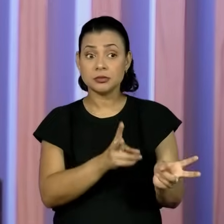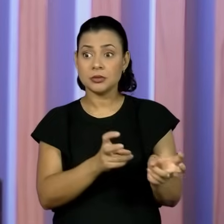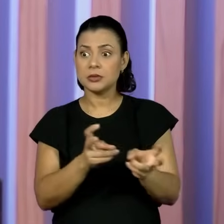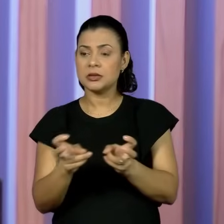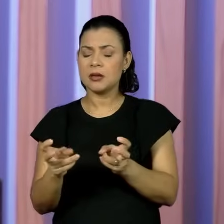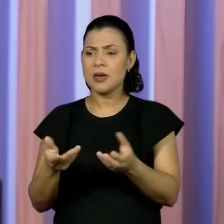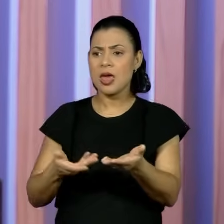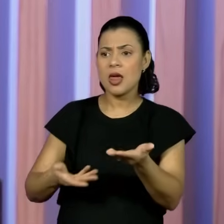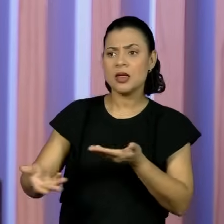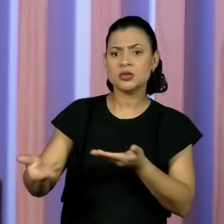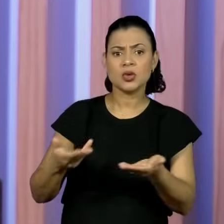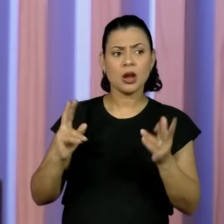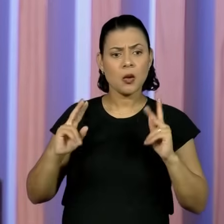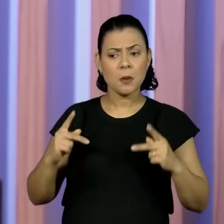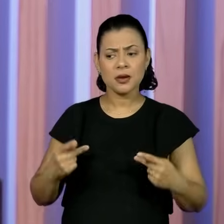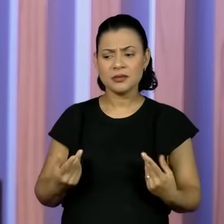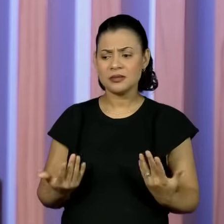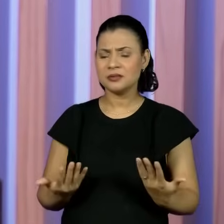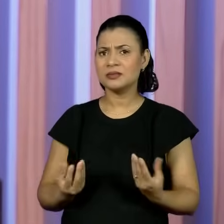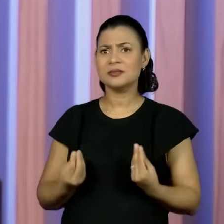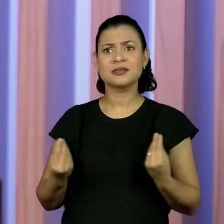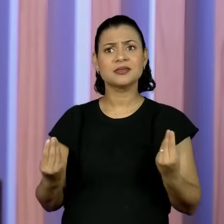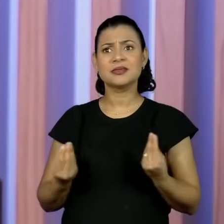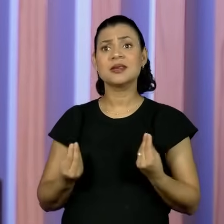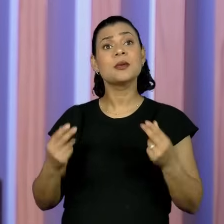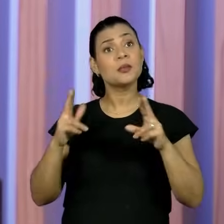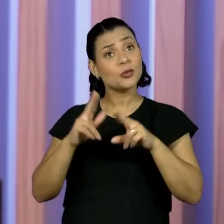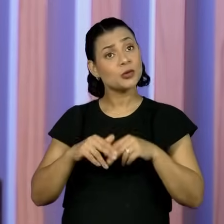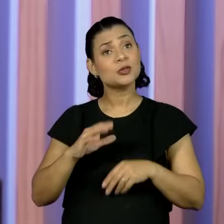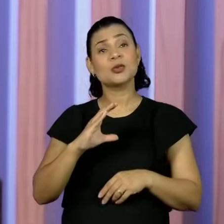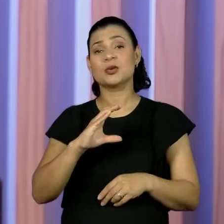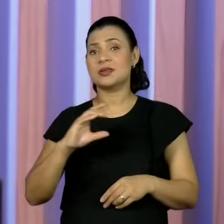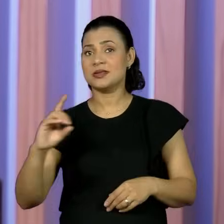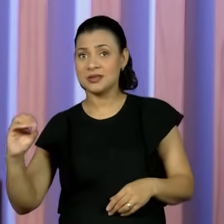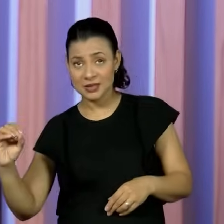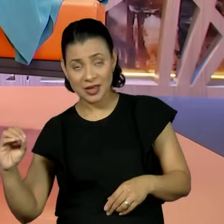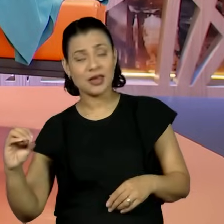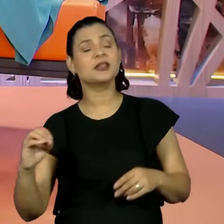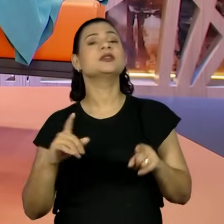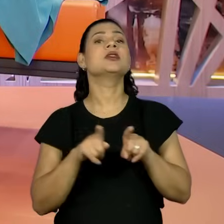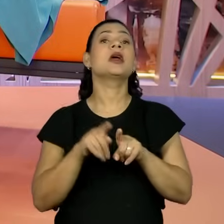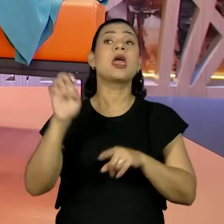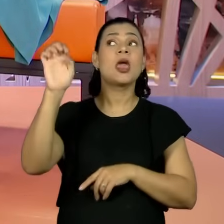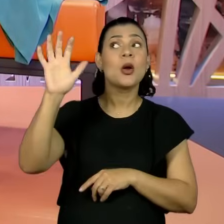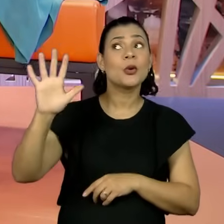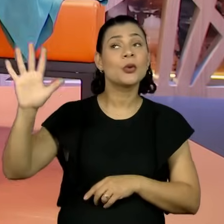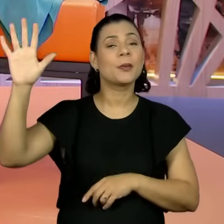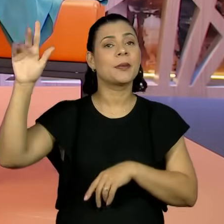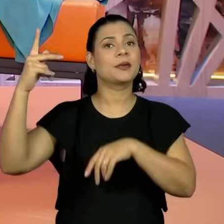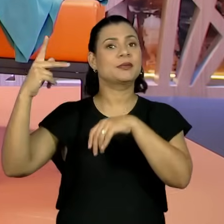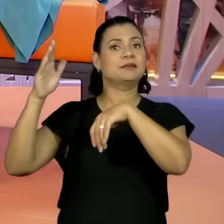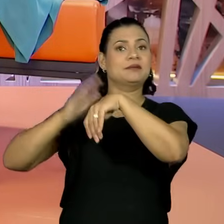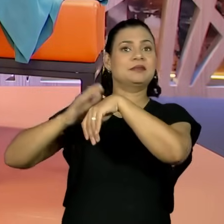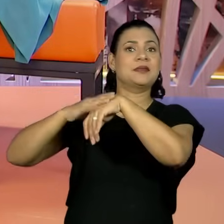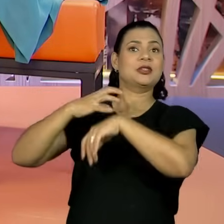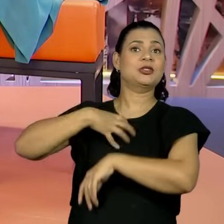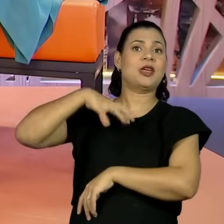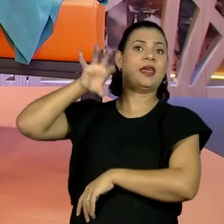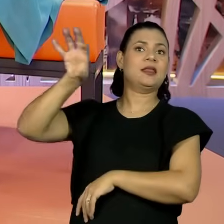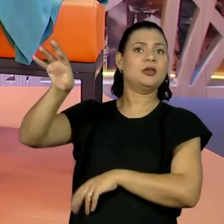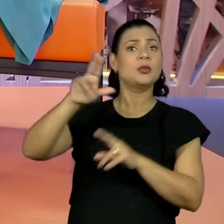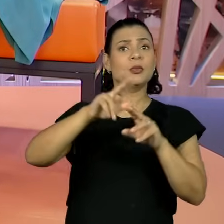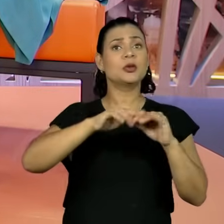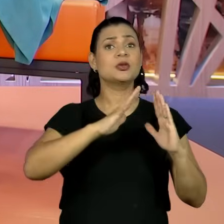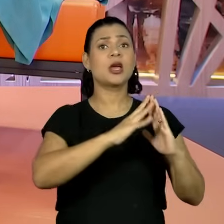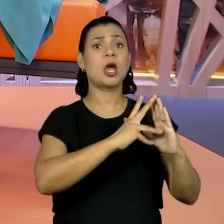a humanidade que o Ocidente europeu construiu, né? E as populações quilombolas e originárias